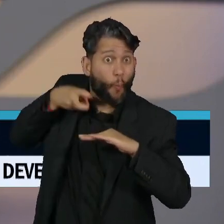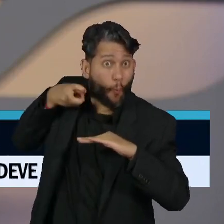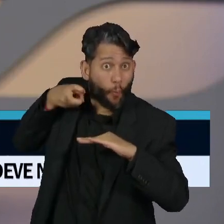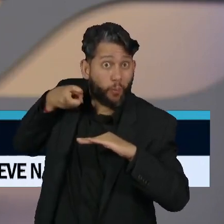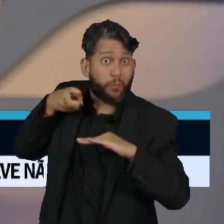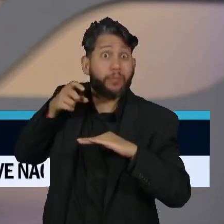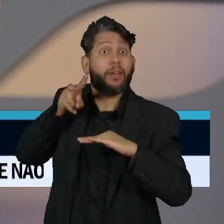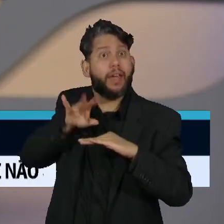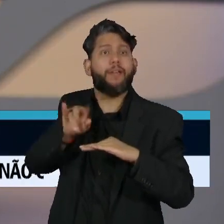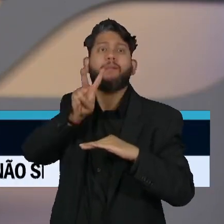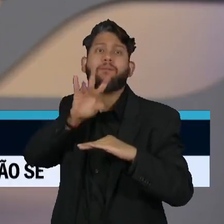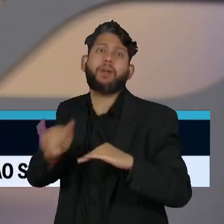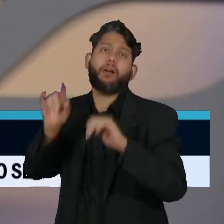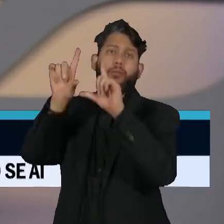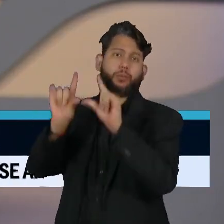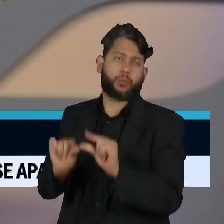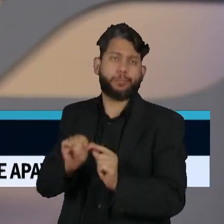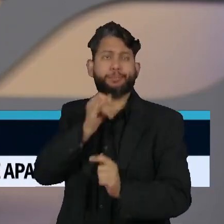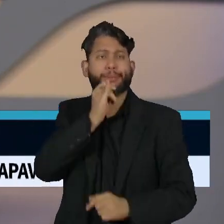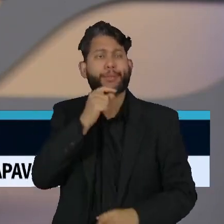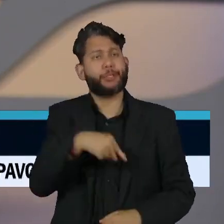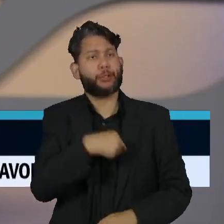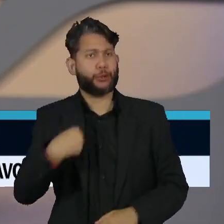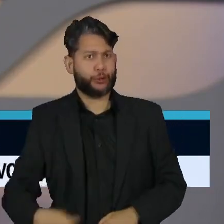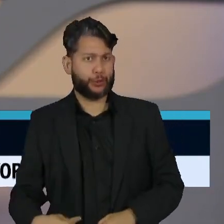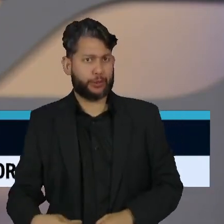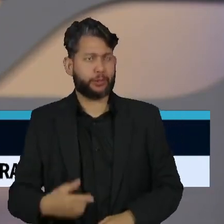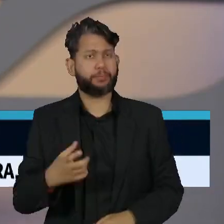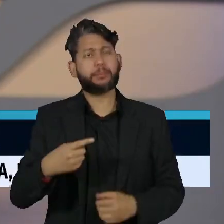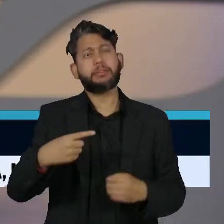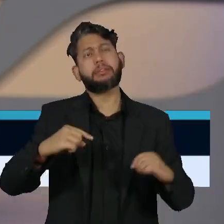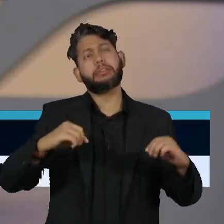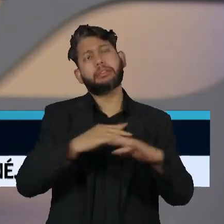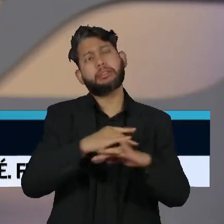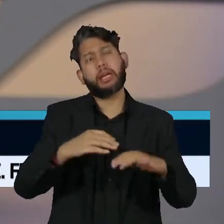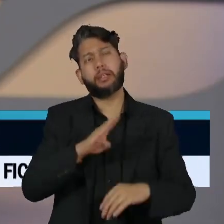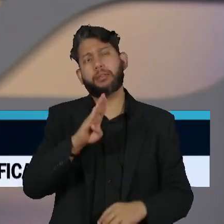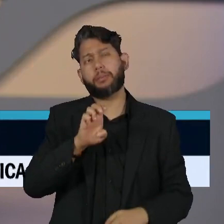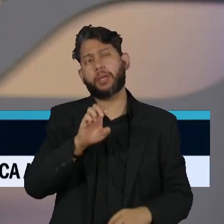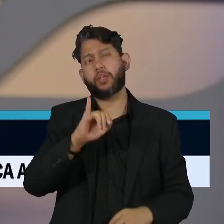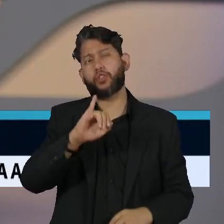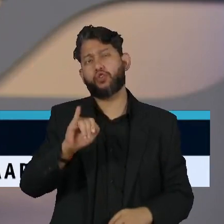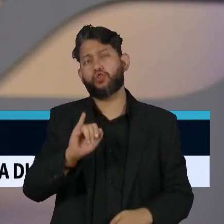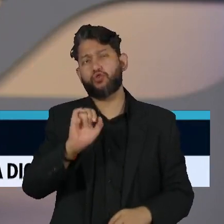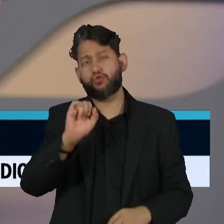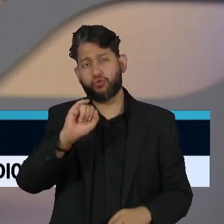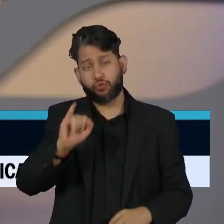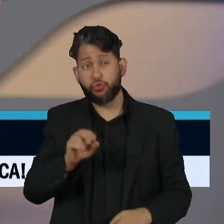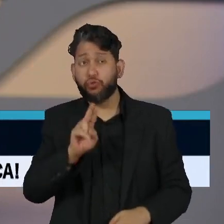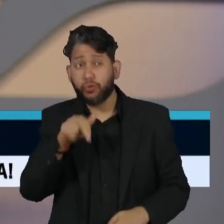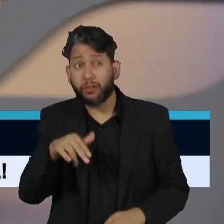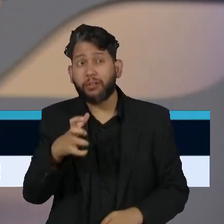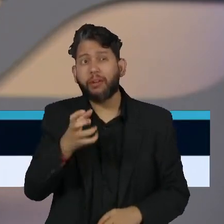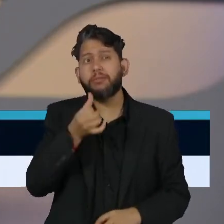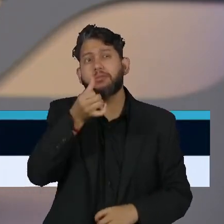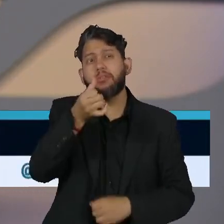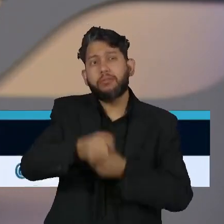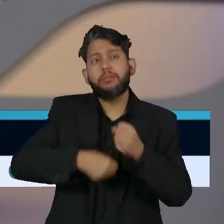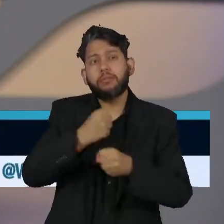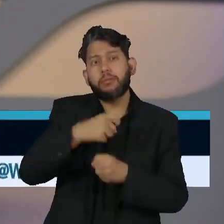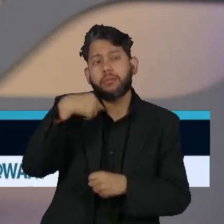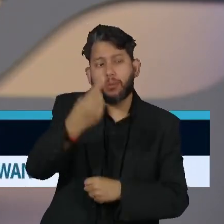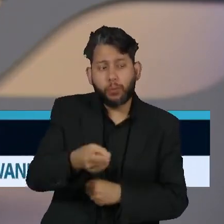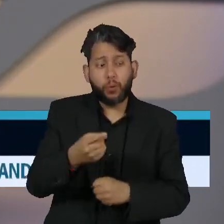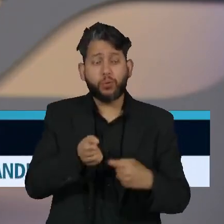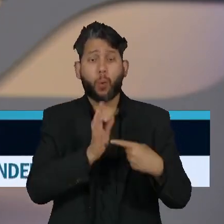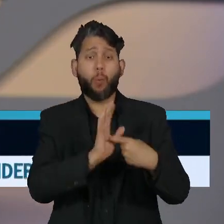ser eliminado. Por exemplo, a China, na cidade de Beijing, está proibindo, a partir daqui 5, 6 anos, a entrada de